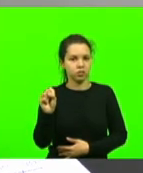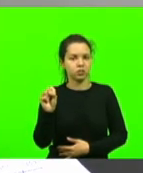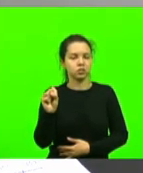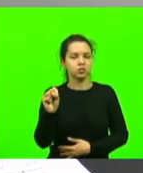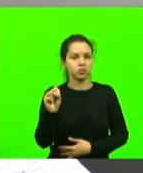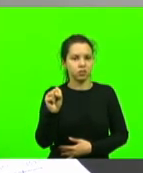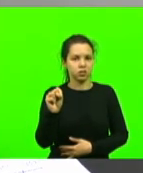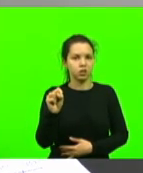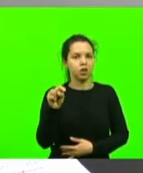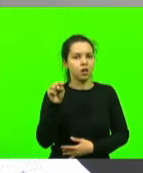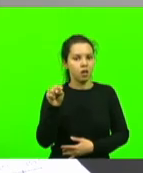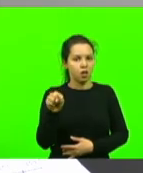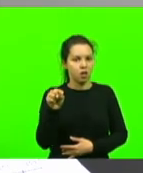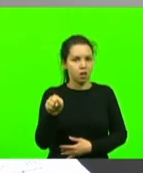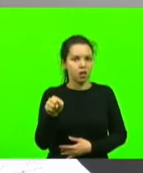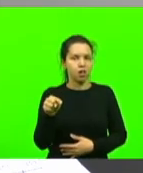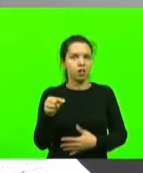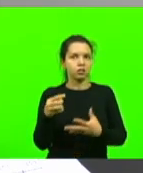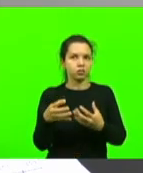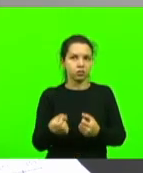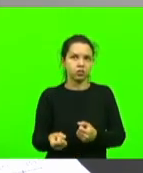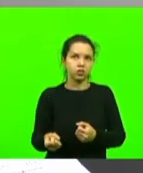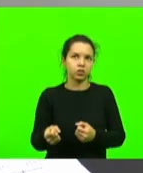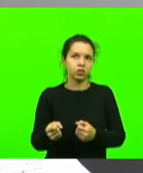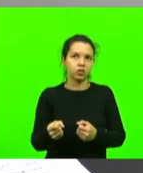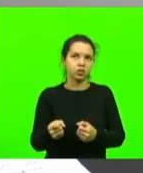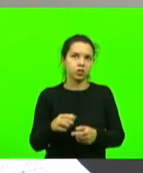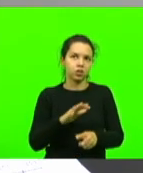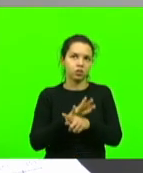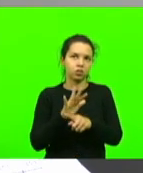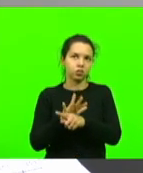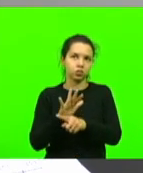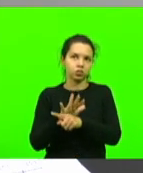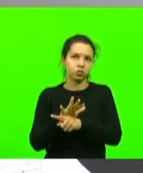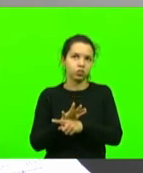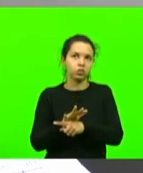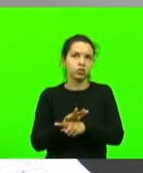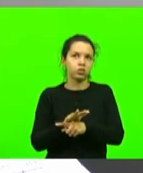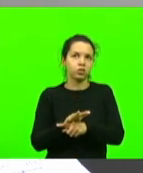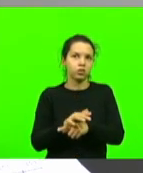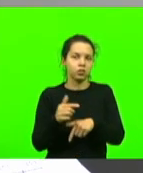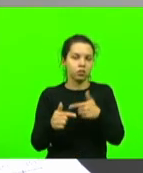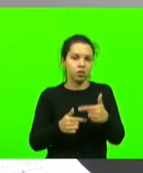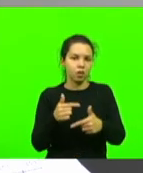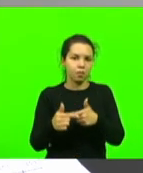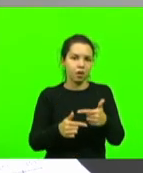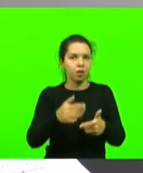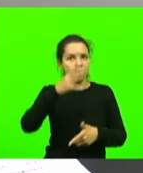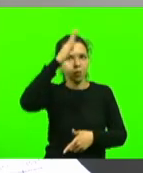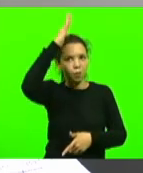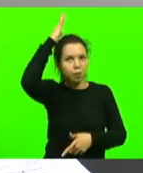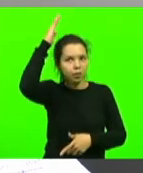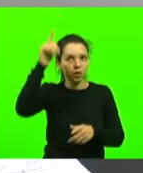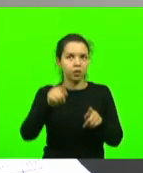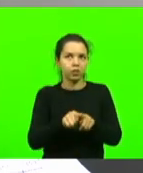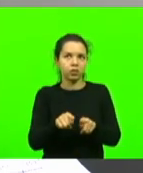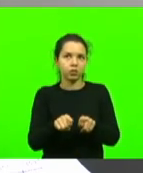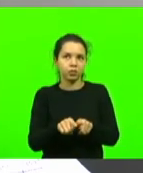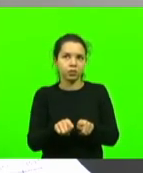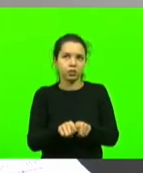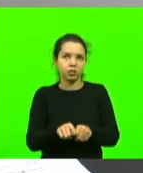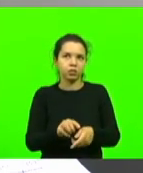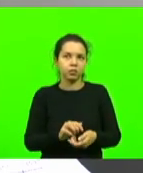toda essa parte do Socorro é que se mistura um pouco o trabalho dos Bombeiros né Essa coisa toda